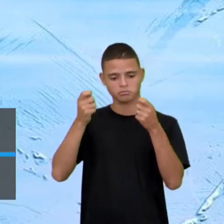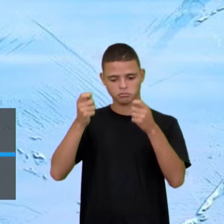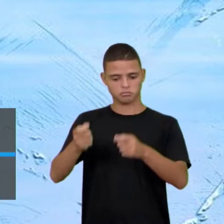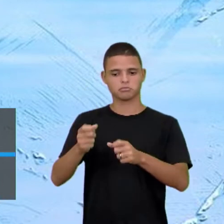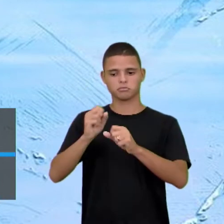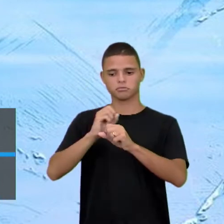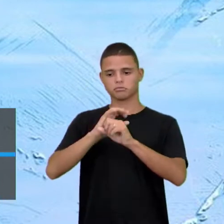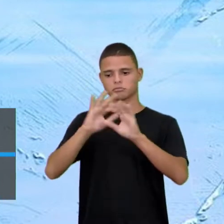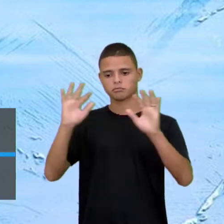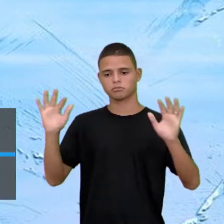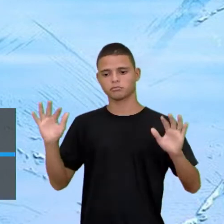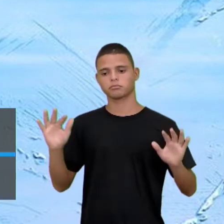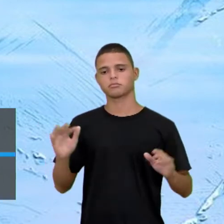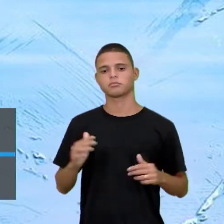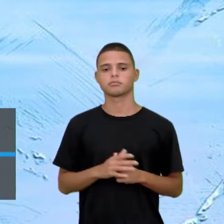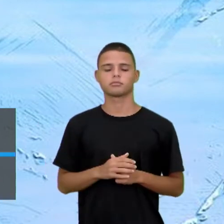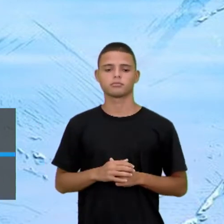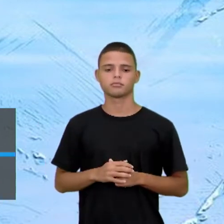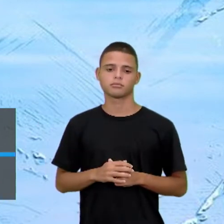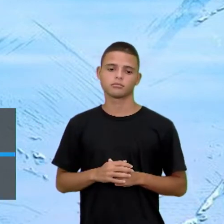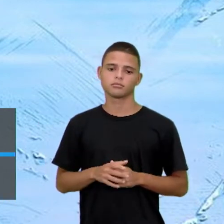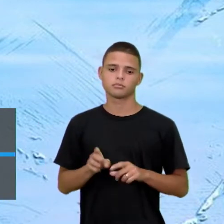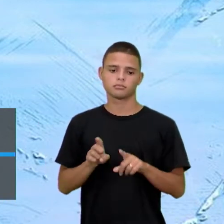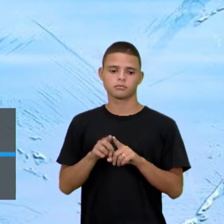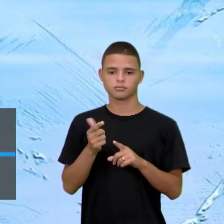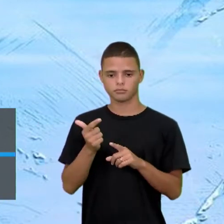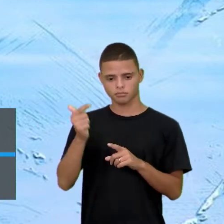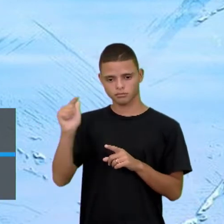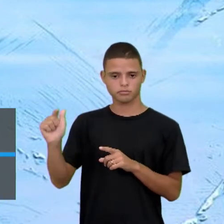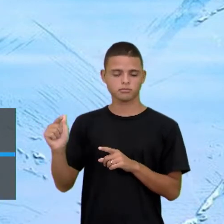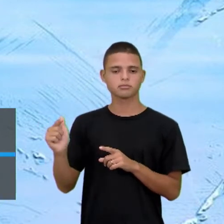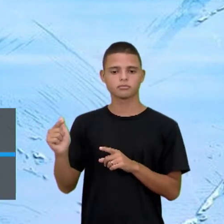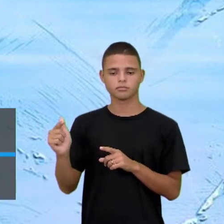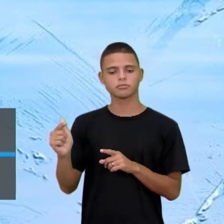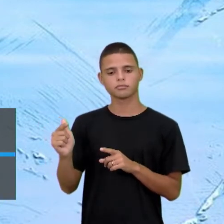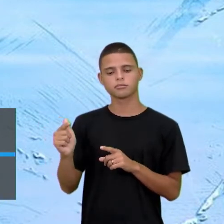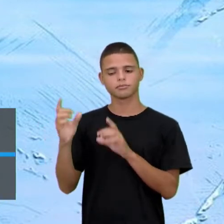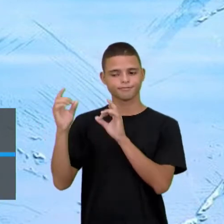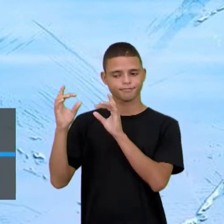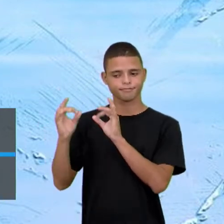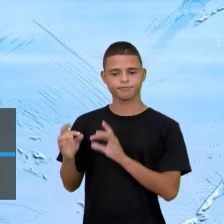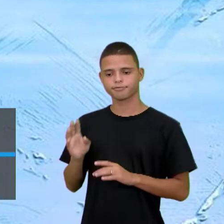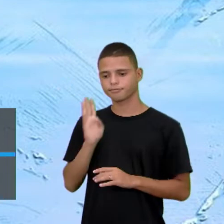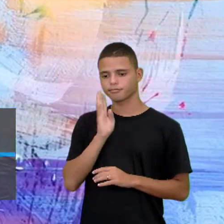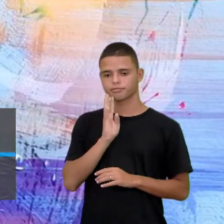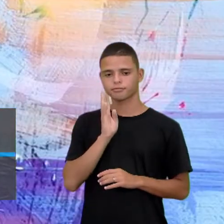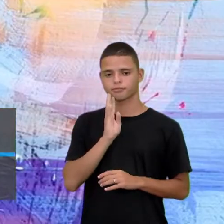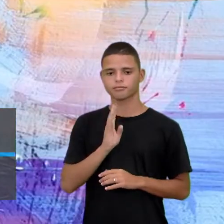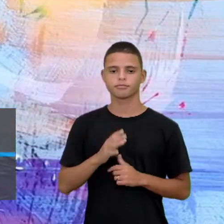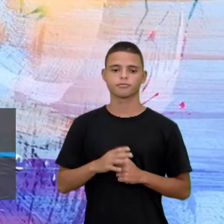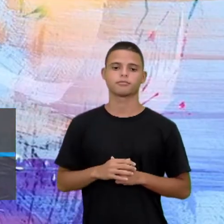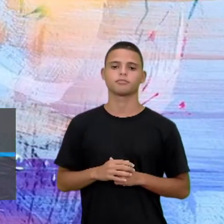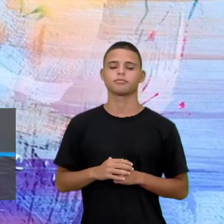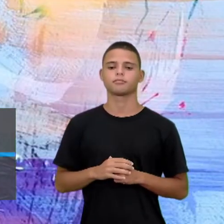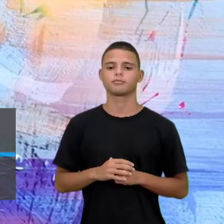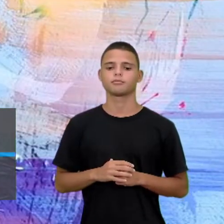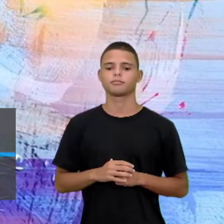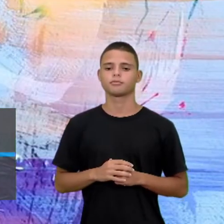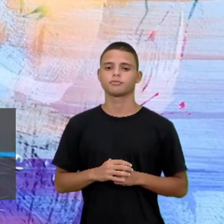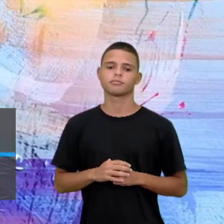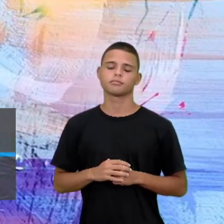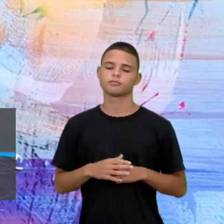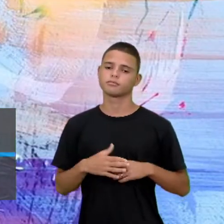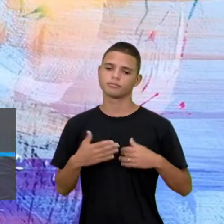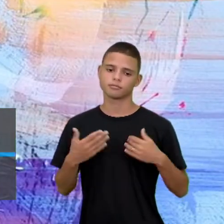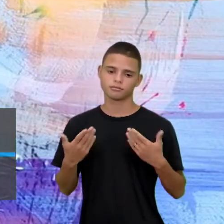pessoa no vídeo disse, como o outro na animação disse, são muito mais específicos. Eu achei bem bacana. Muito bacana, né? E realmente é